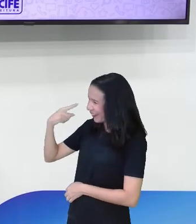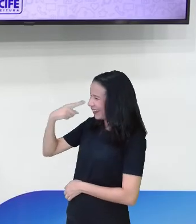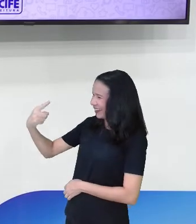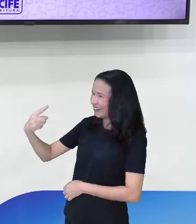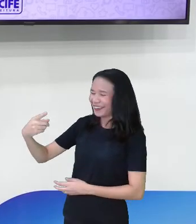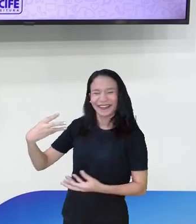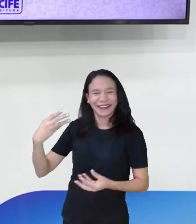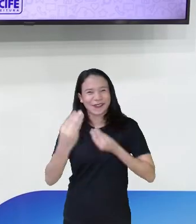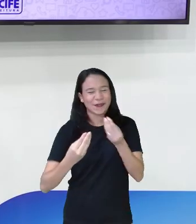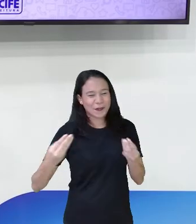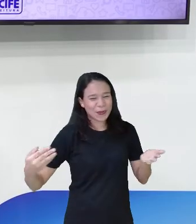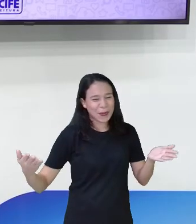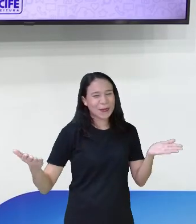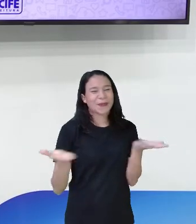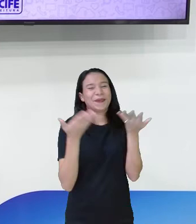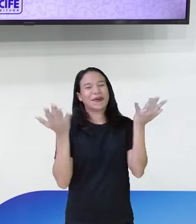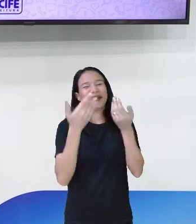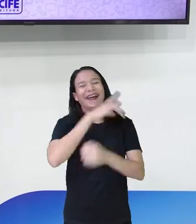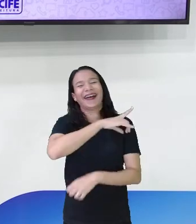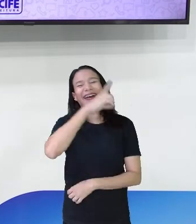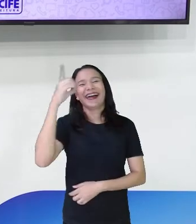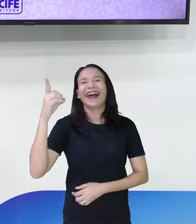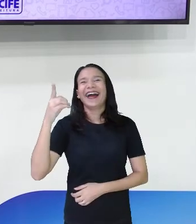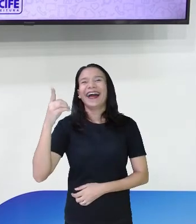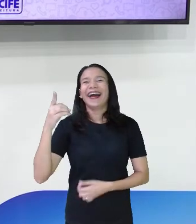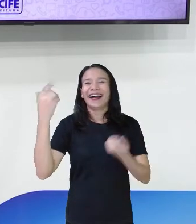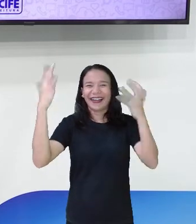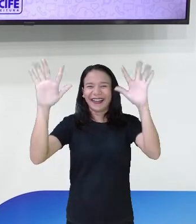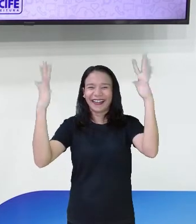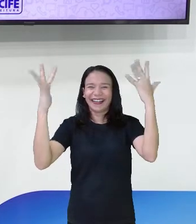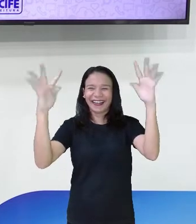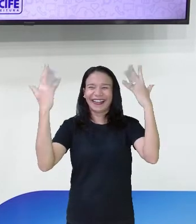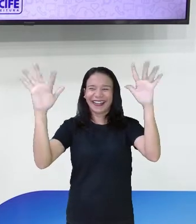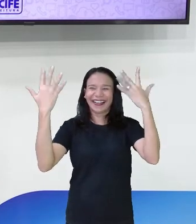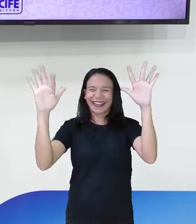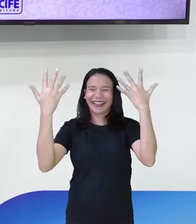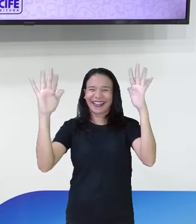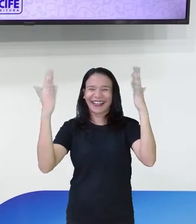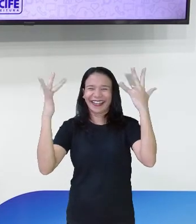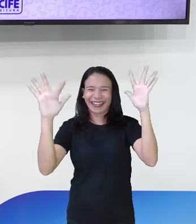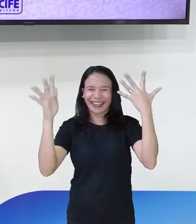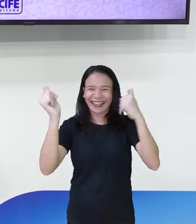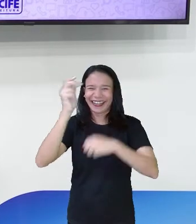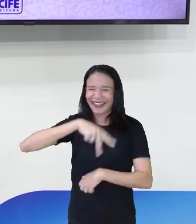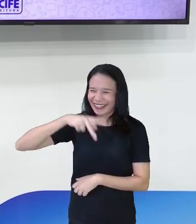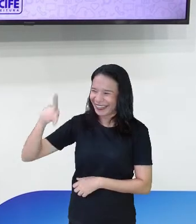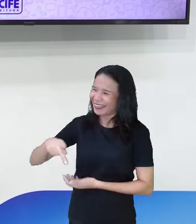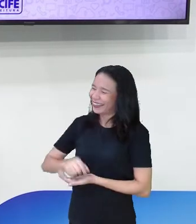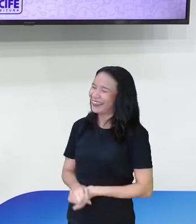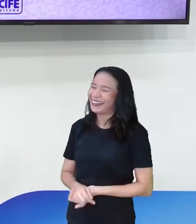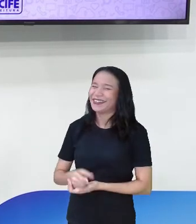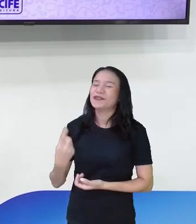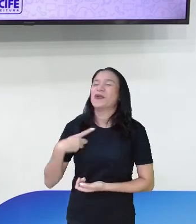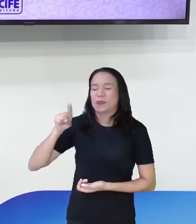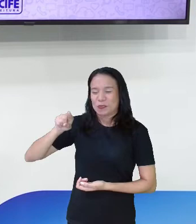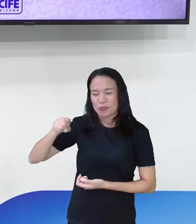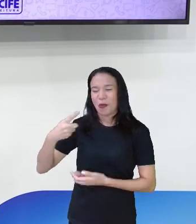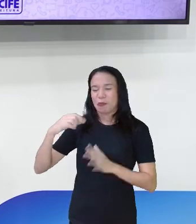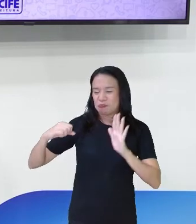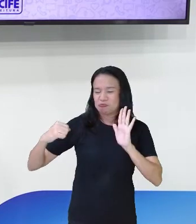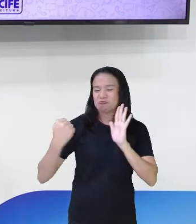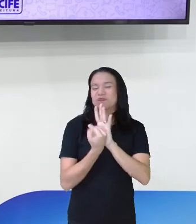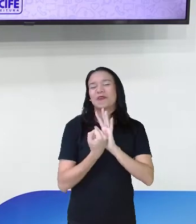no ponto das datas comemorativas, vamos aplaudi-la, né? Isso, assim, elas, olha, nota 1000. Nota